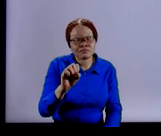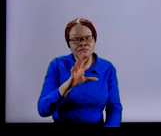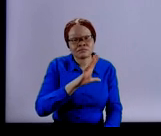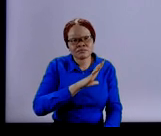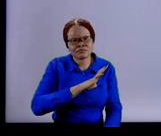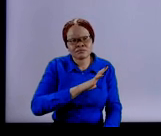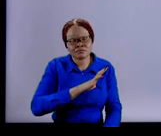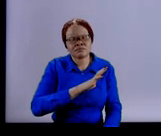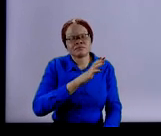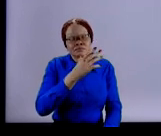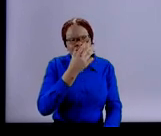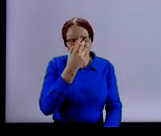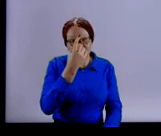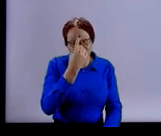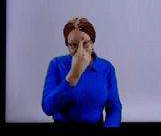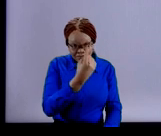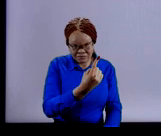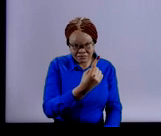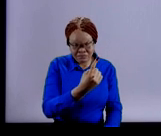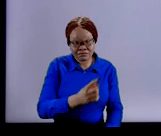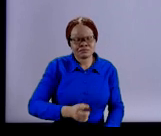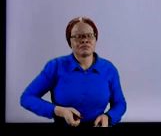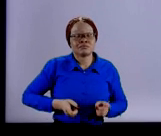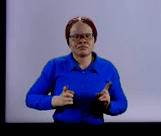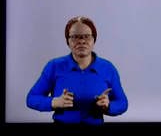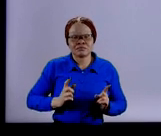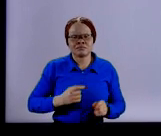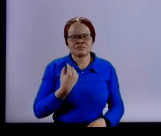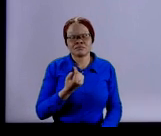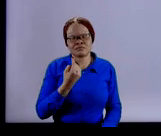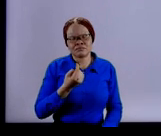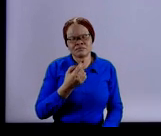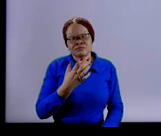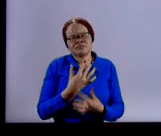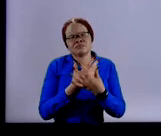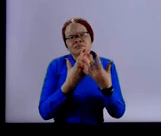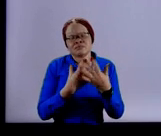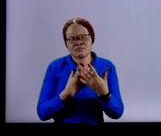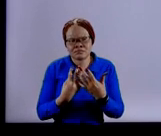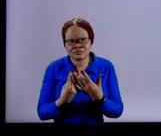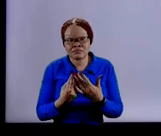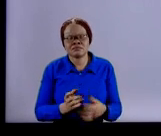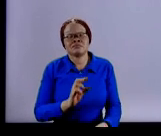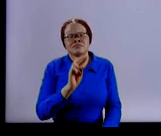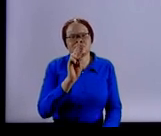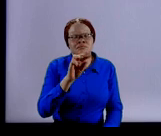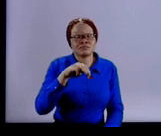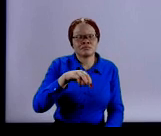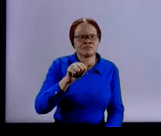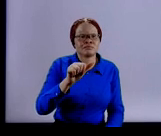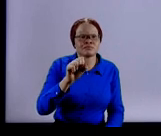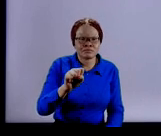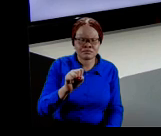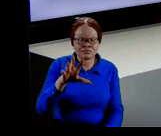temos o determinante uma do feminino do singular e o seu plural é